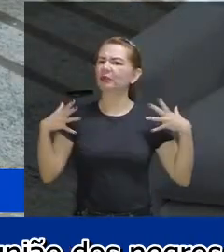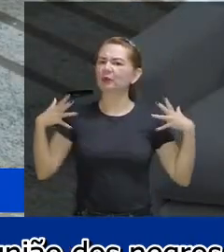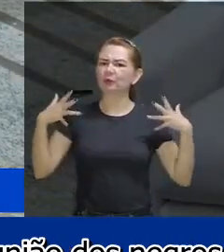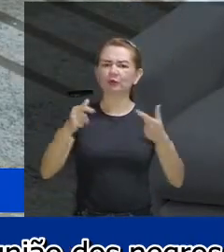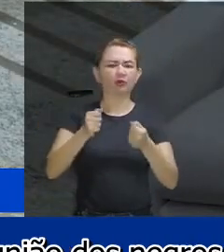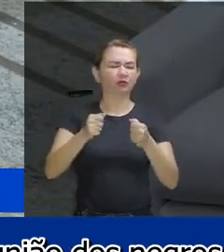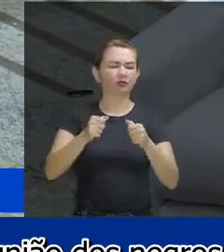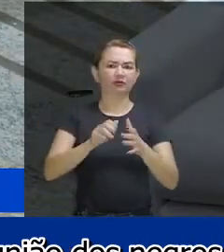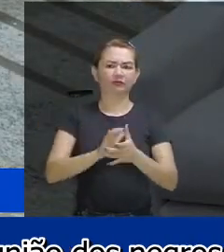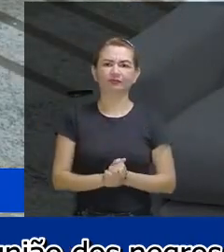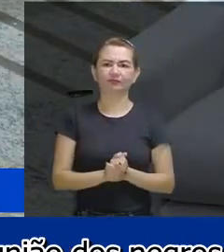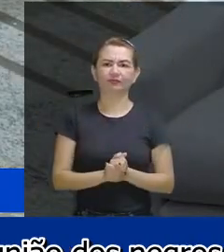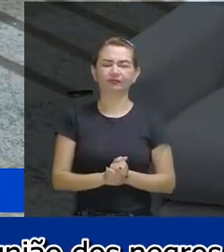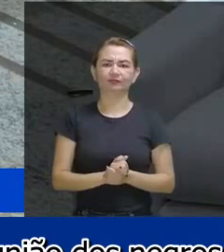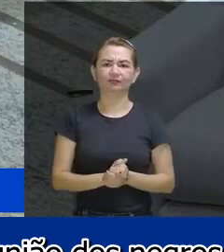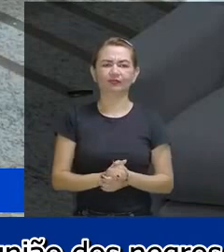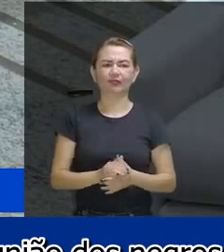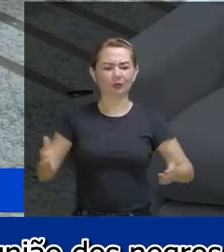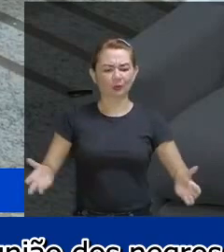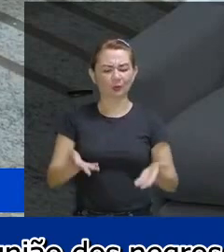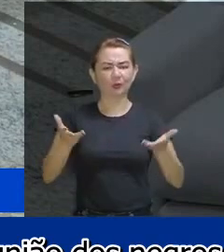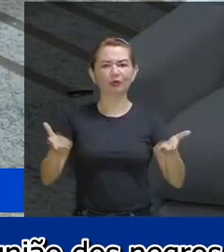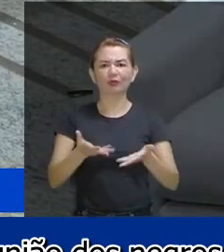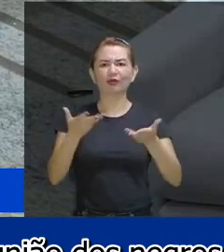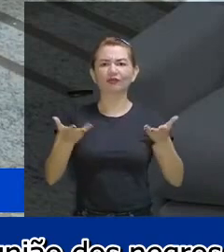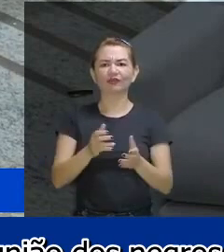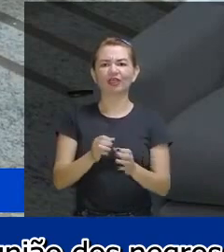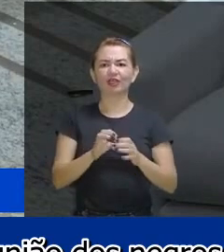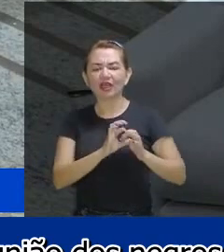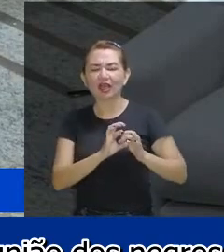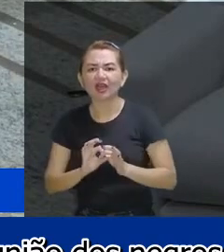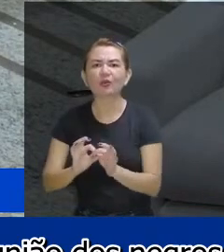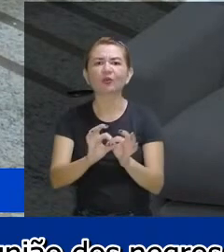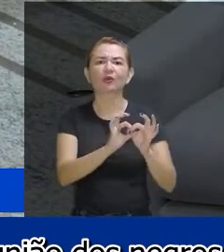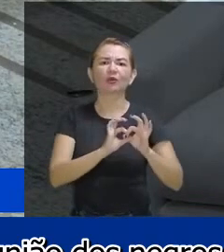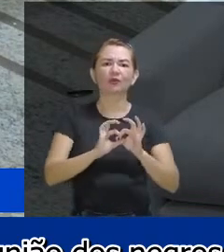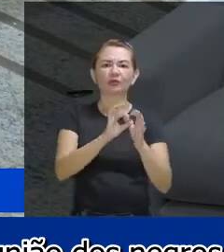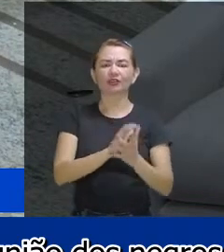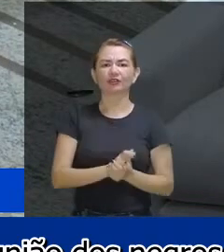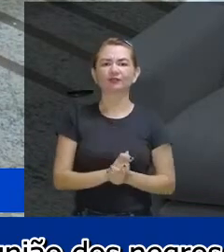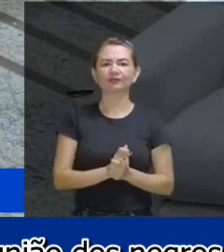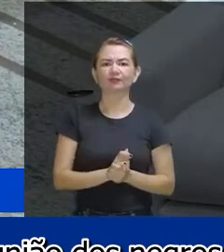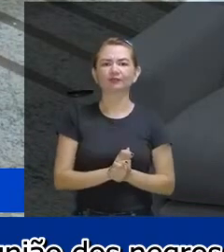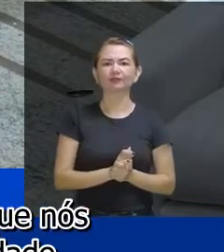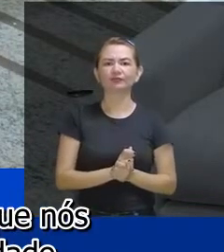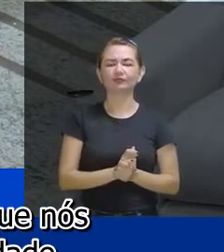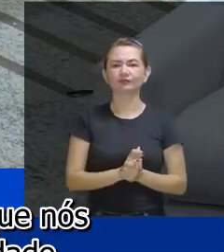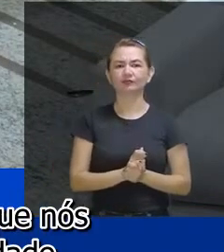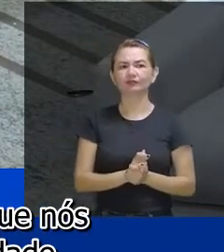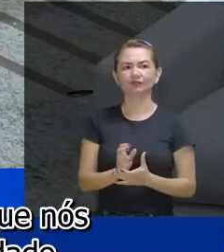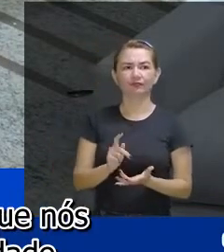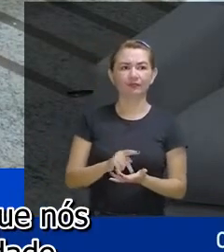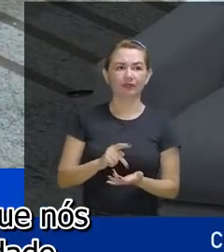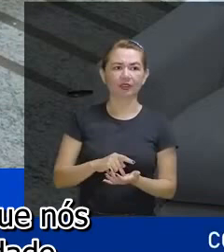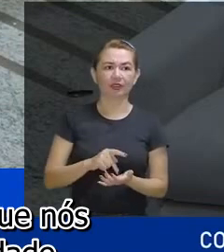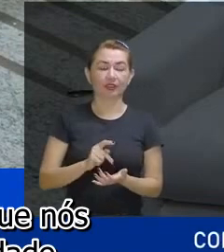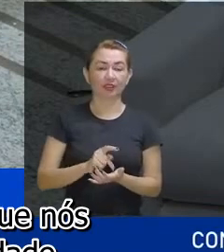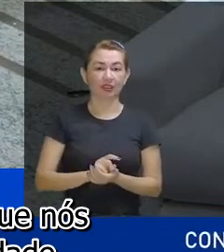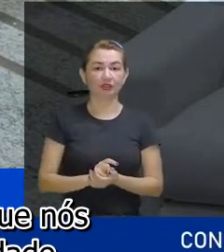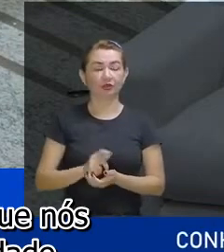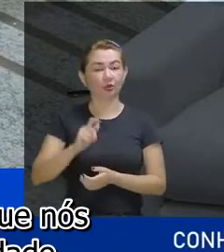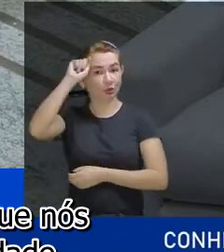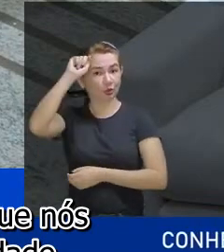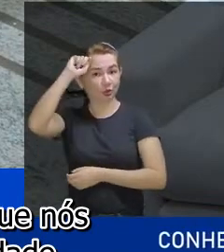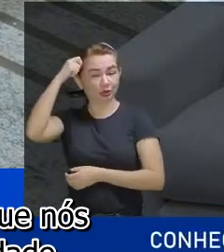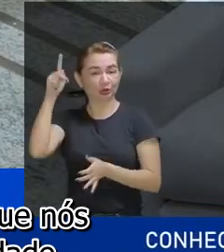que está ao redor dela, para promover a união, a nossa real união dos negros do Amapá,